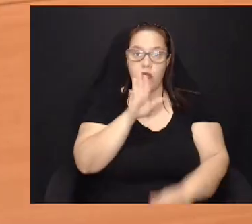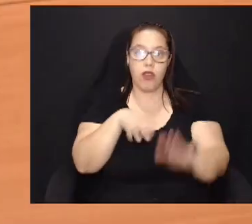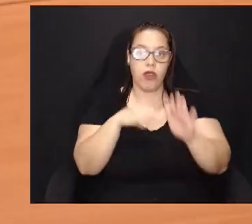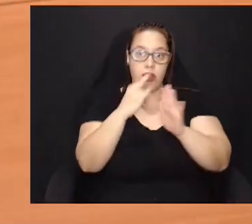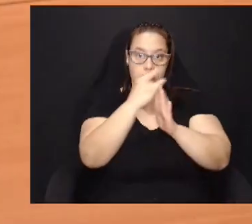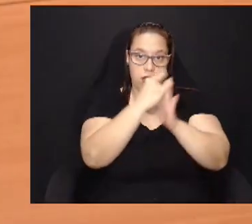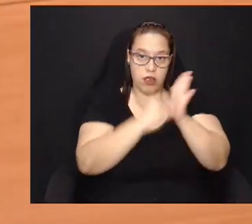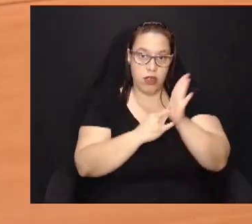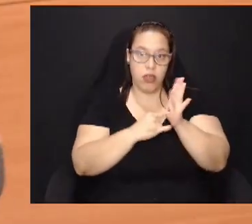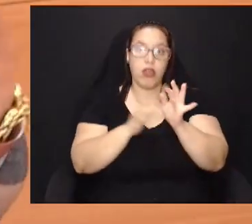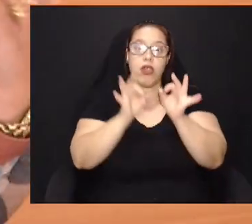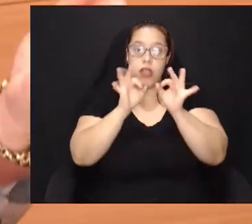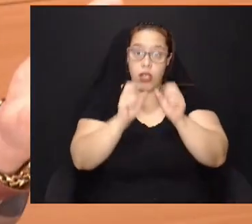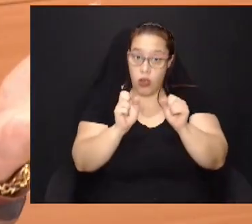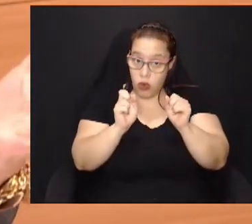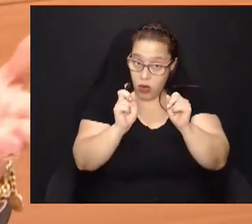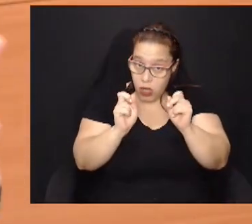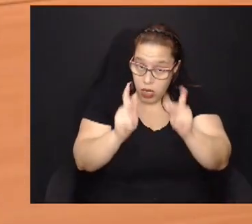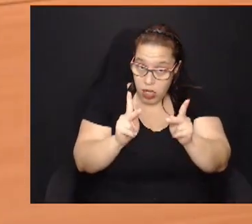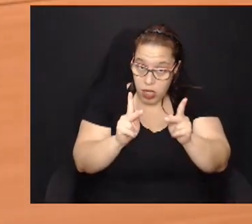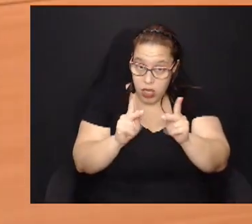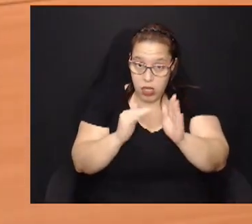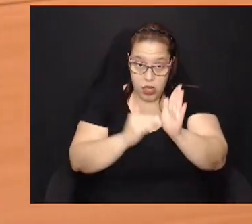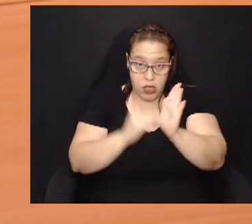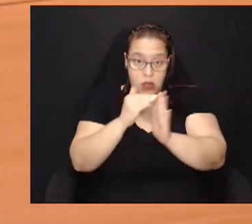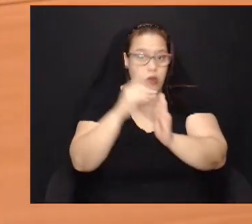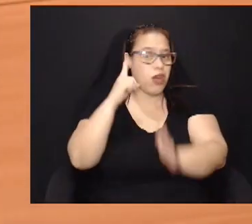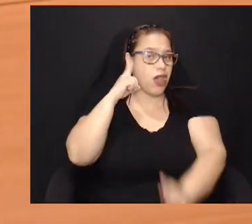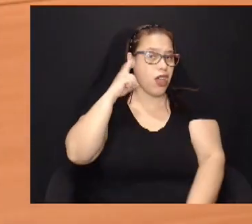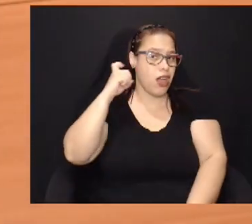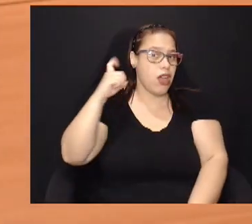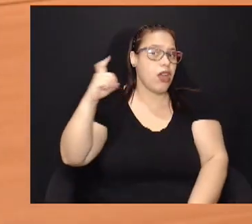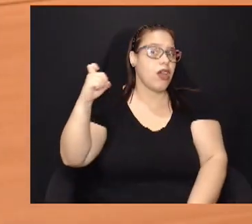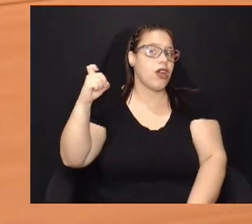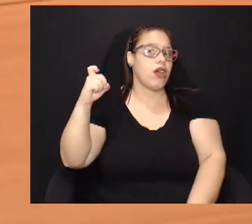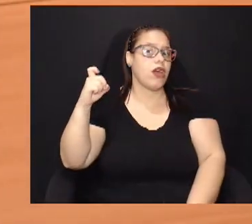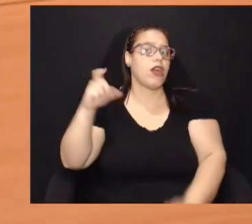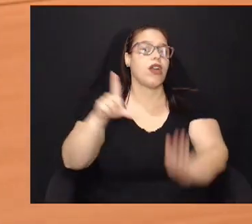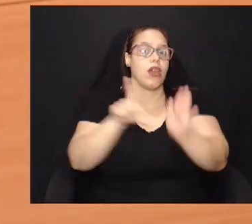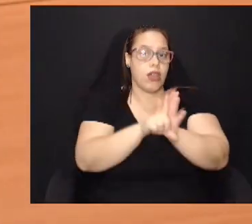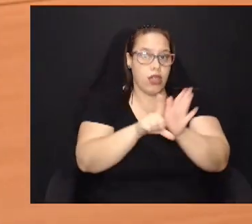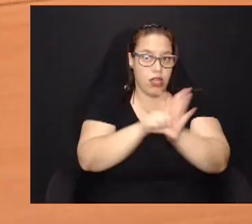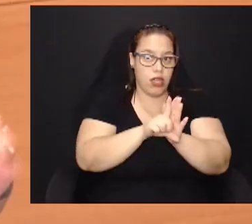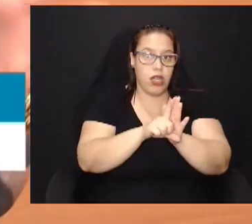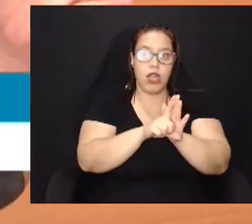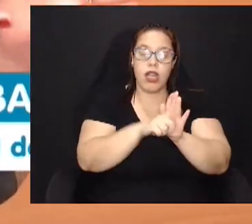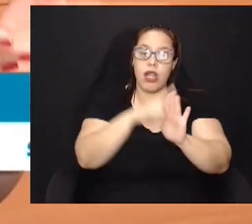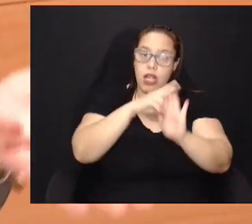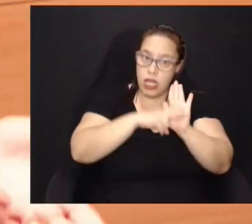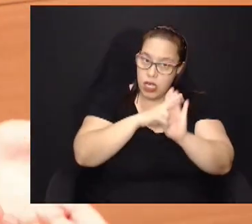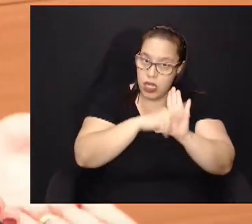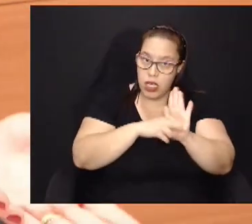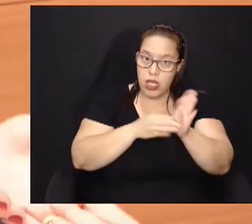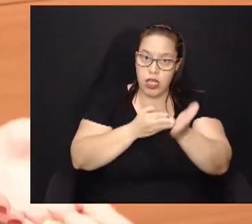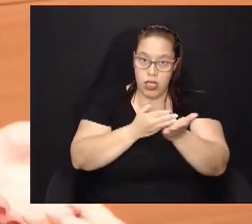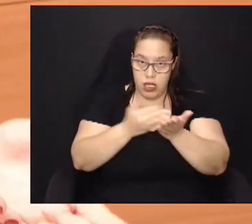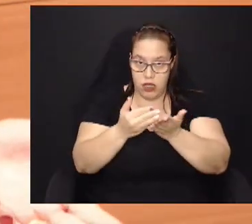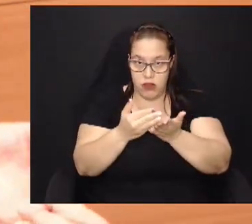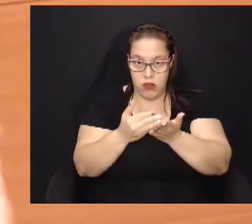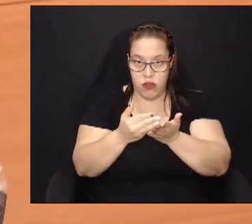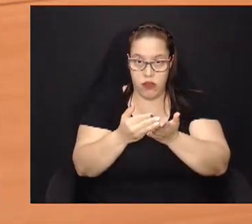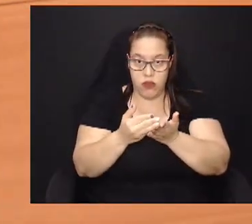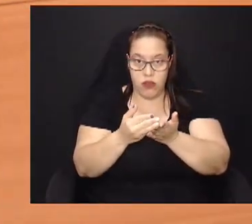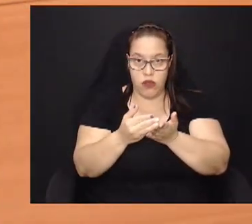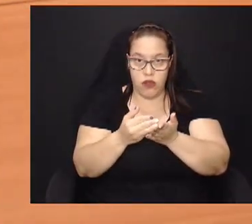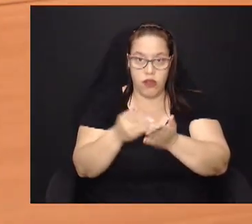que está em ordem. Quando extrapola o barulho, que aí a gente tem uma legislação a ser seguida, ele encaminha isso à promotoria do